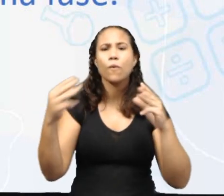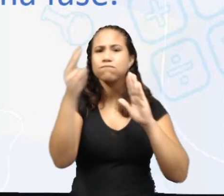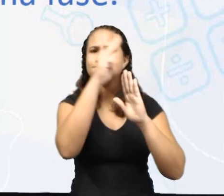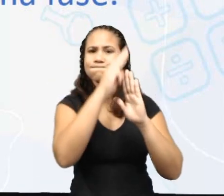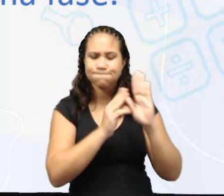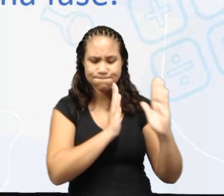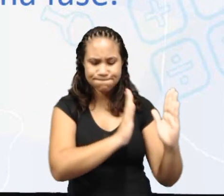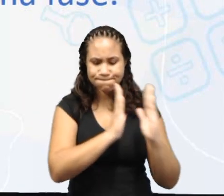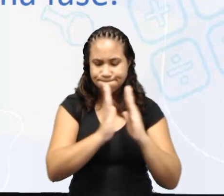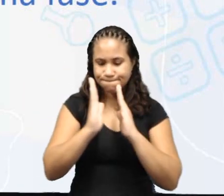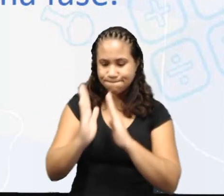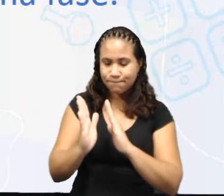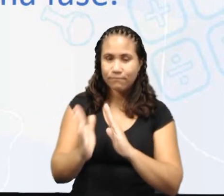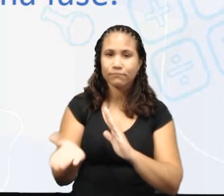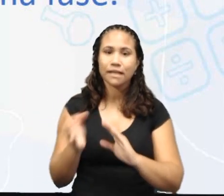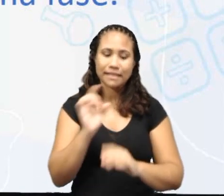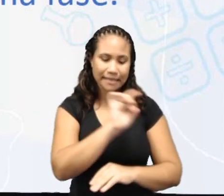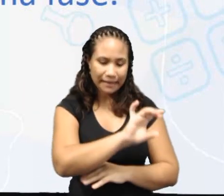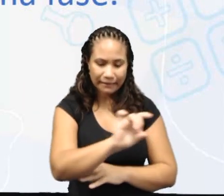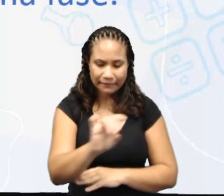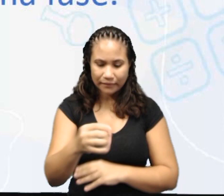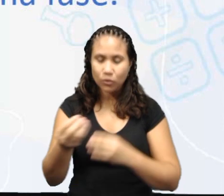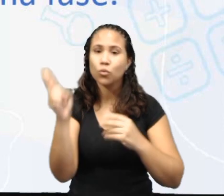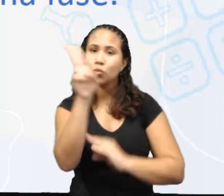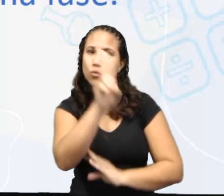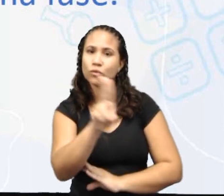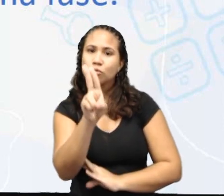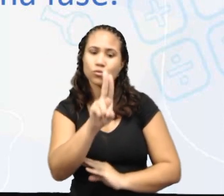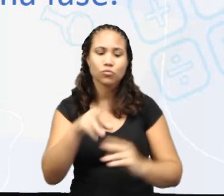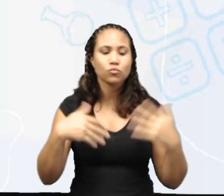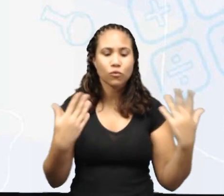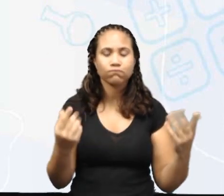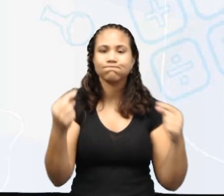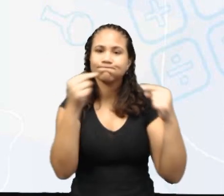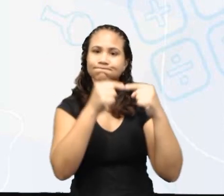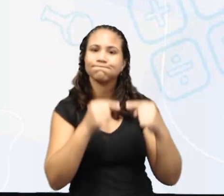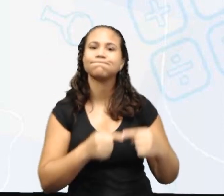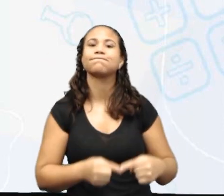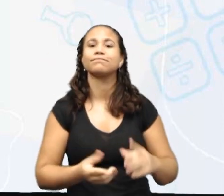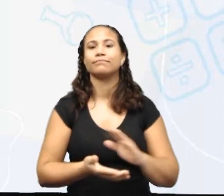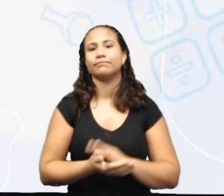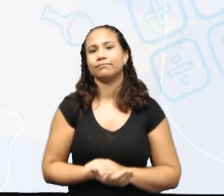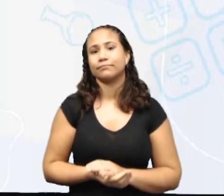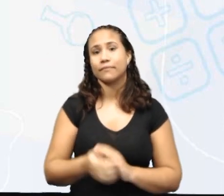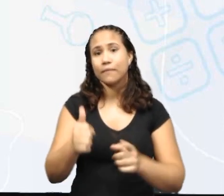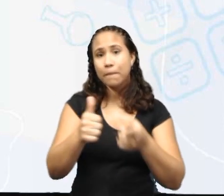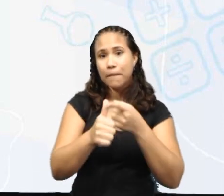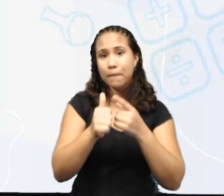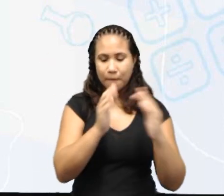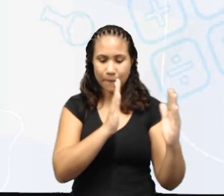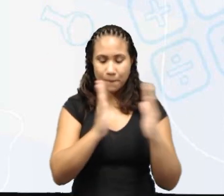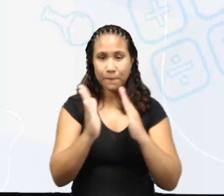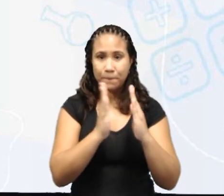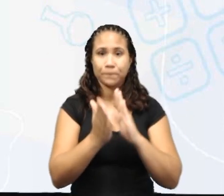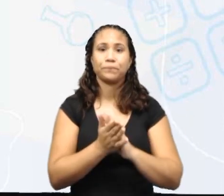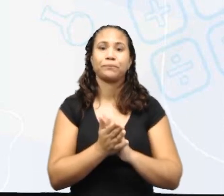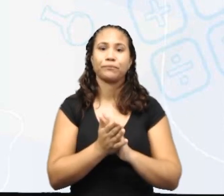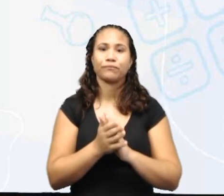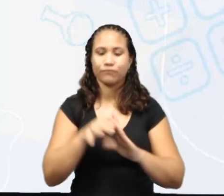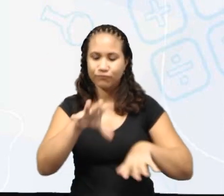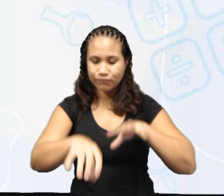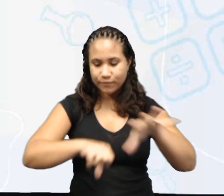de separação vai se aplicar a cada mistura. Então, vamos lá. O primeiro processo é o processo de